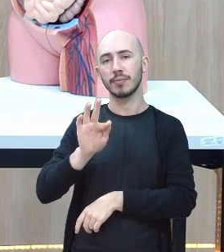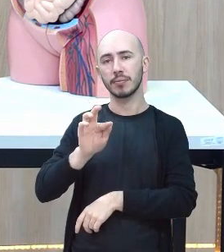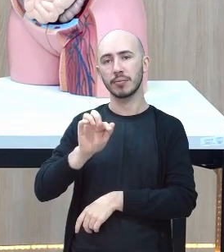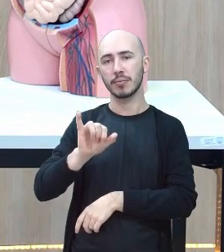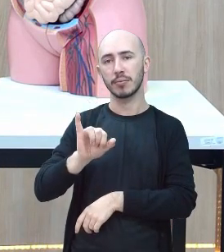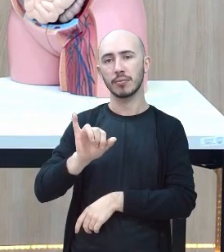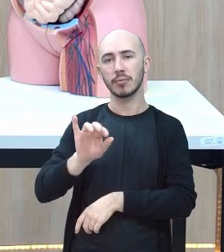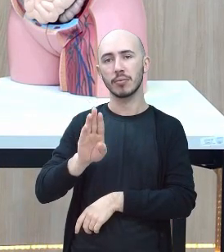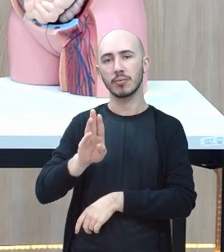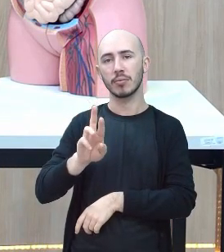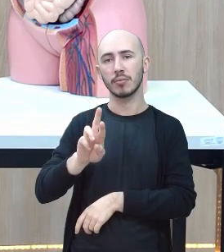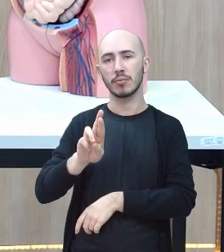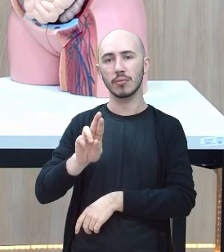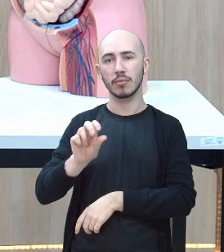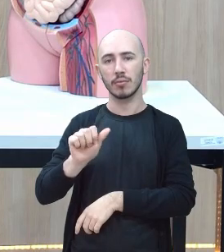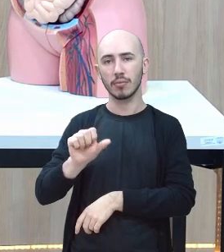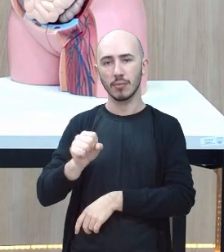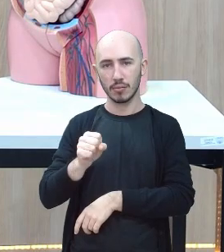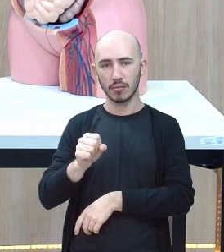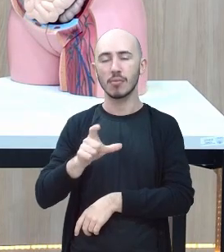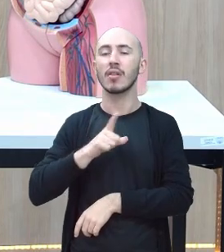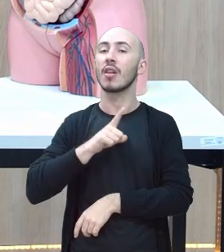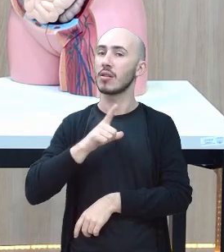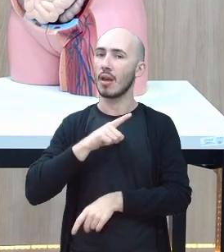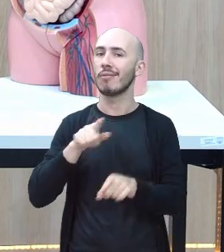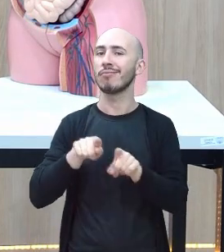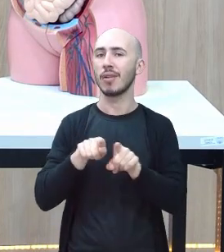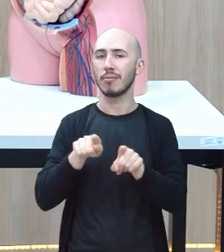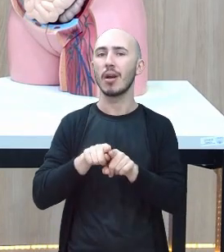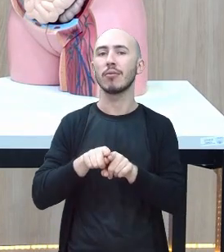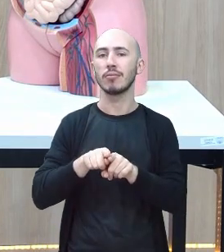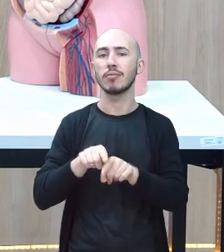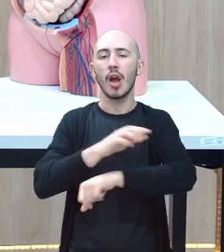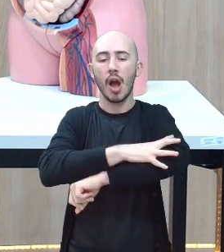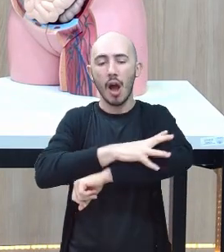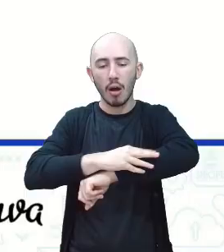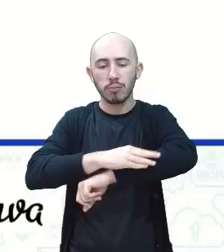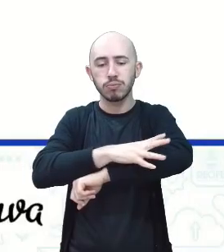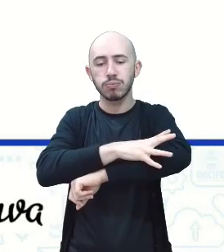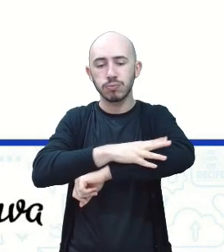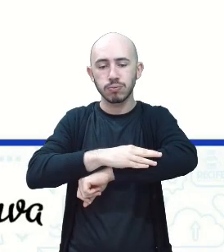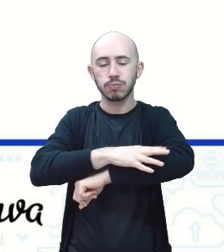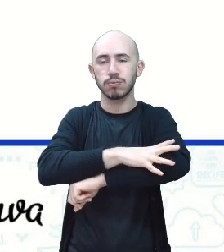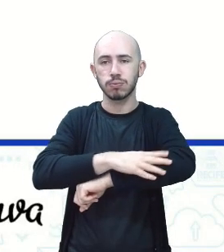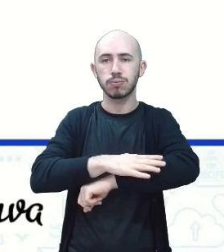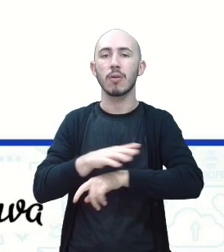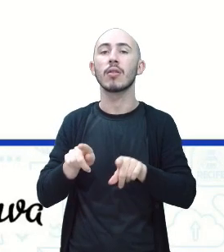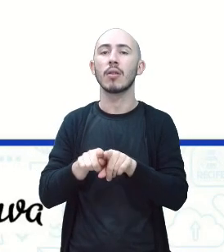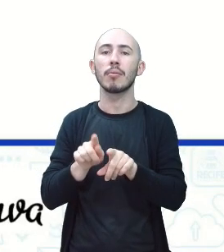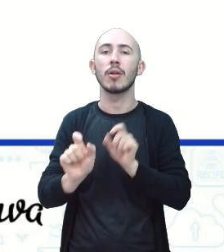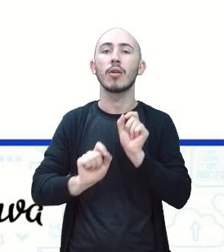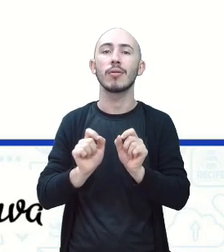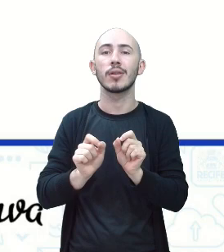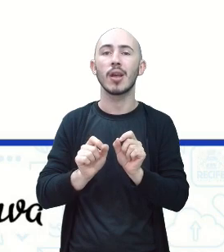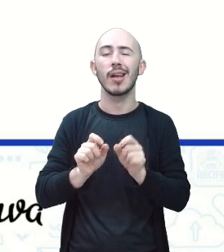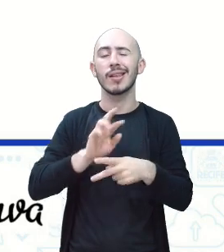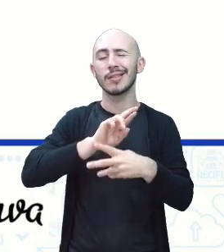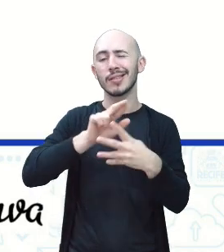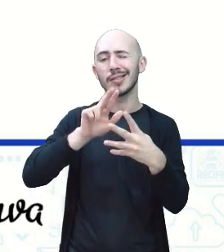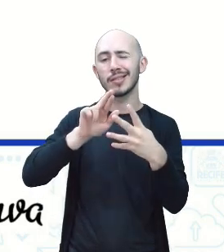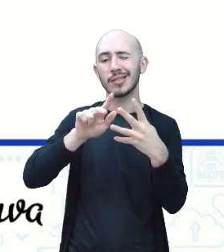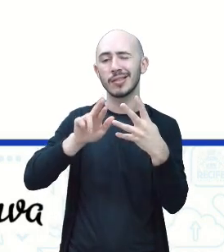o músculo ele possa se contrair também. E possui também uma grande variedade de tipos